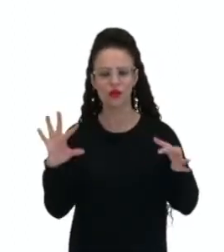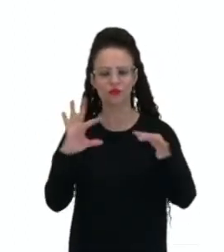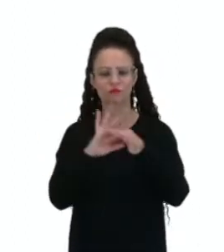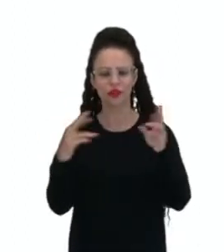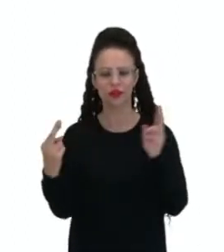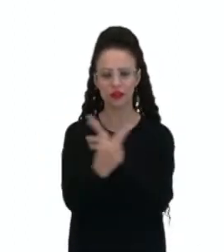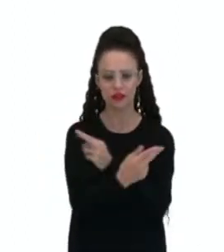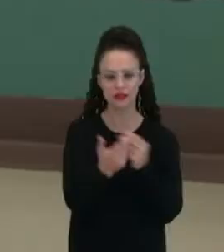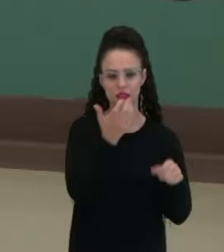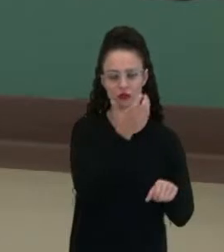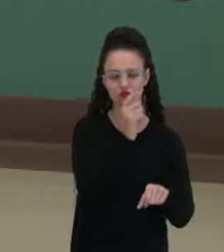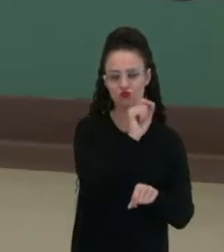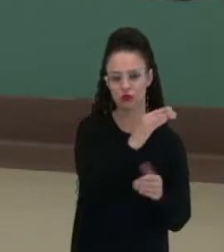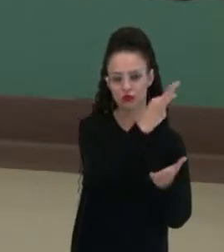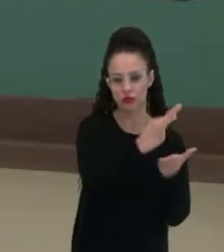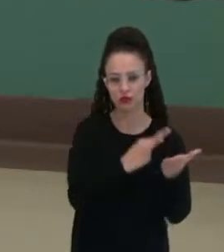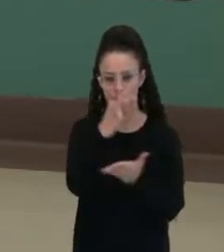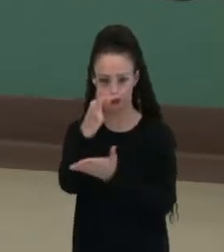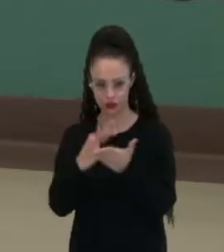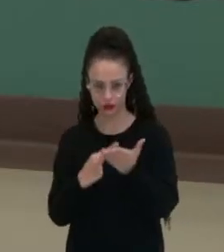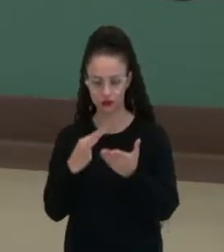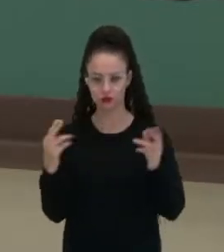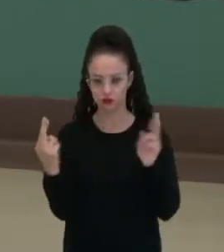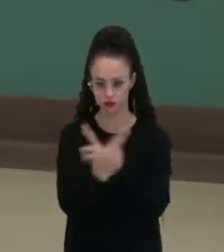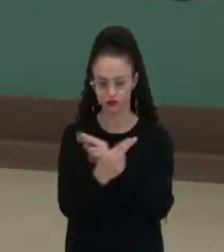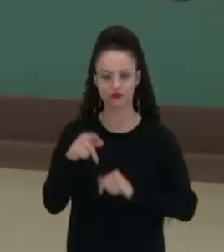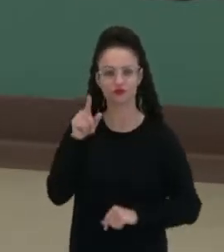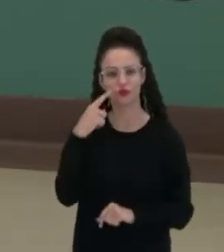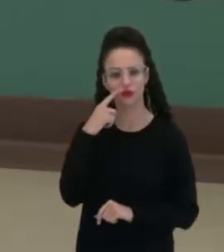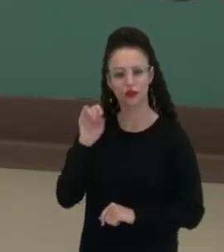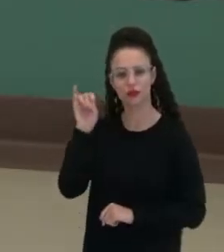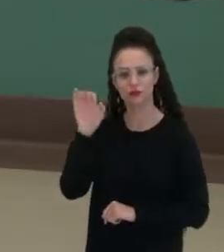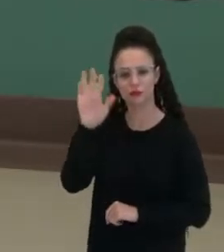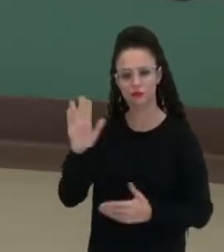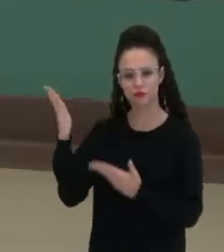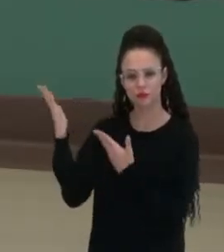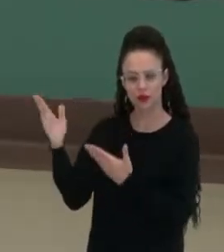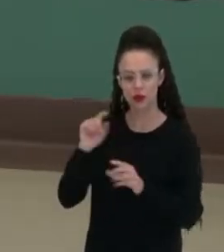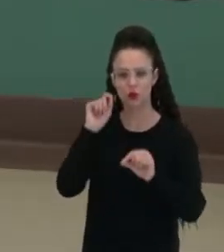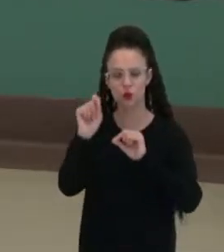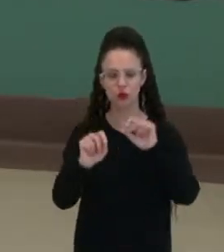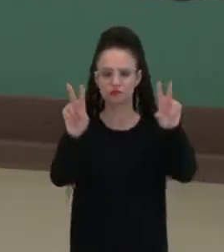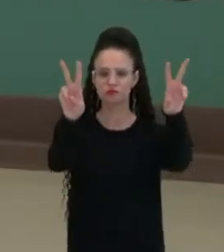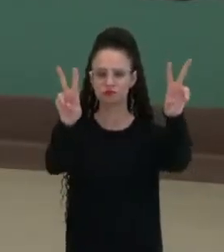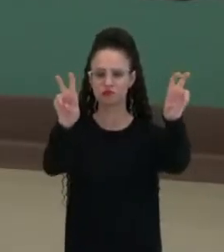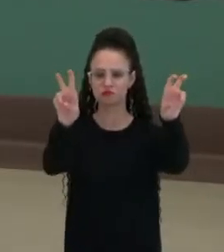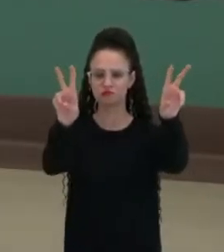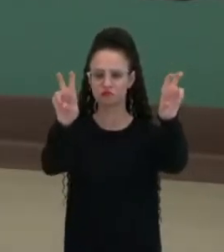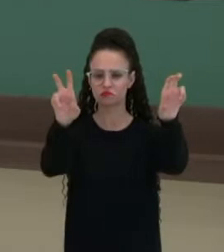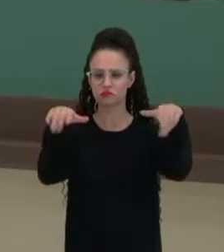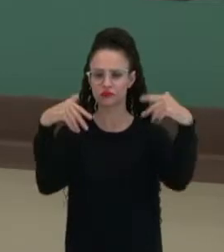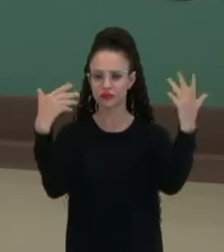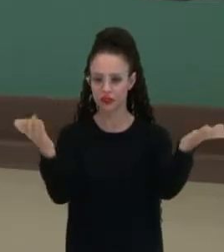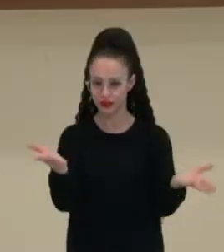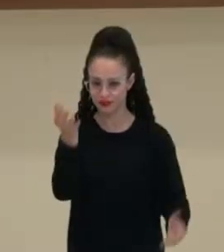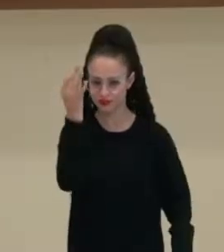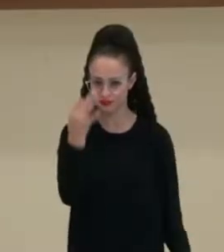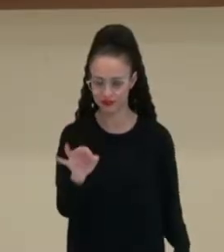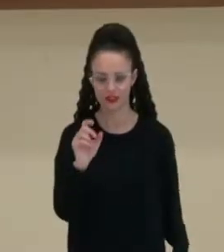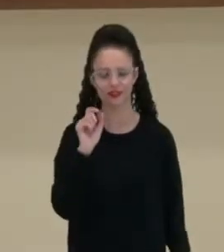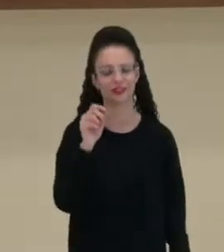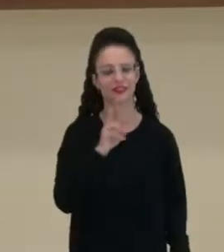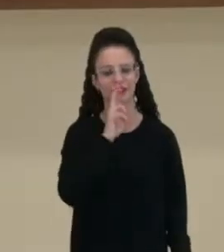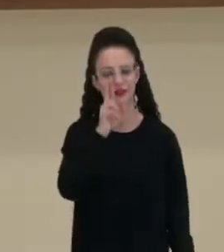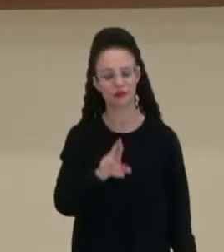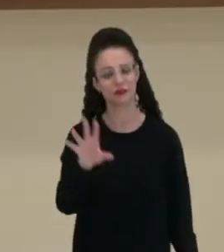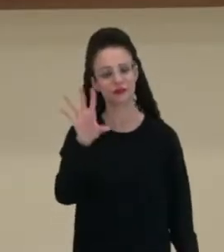Aproveitando a imagem da iconografia, qual seria então o tema, né? Acertou quem disse,